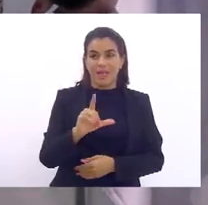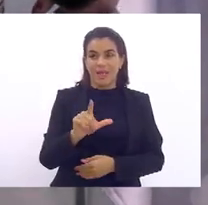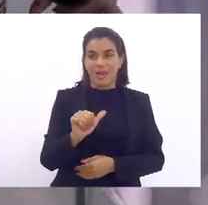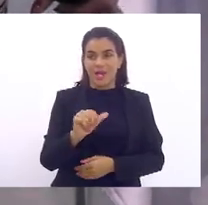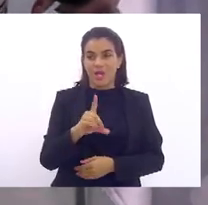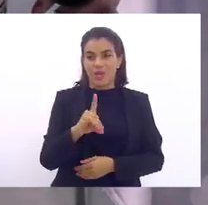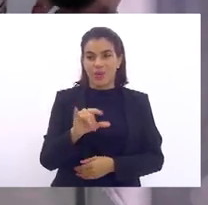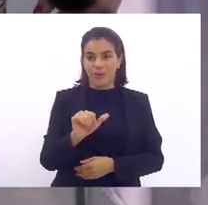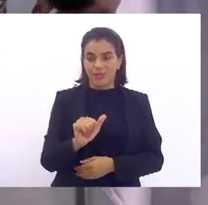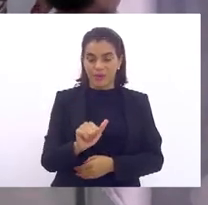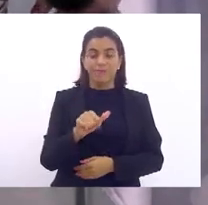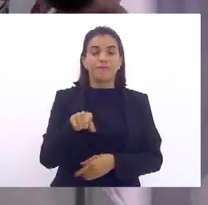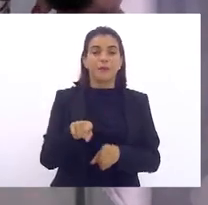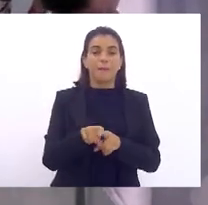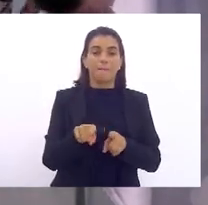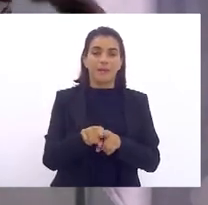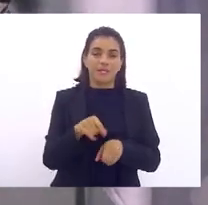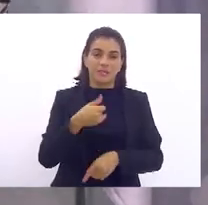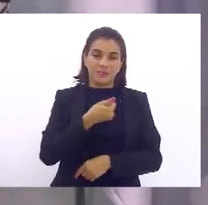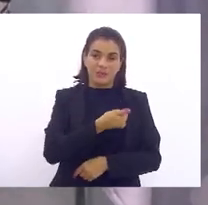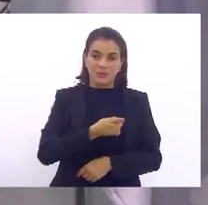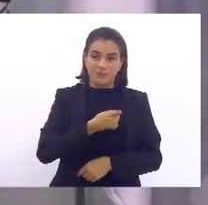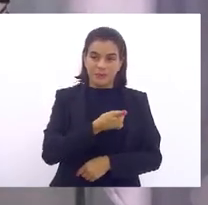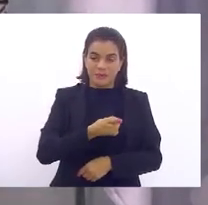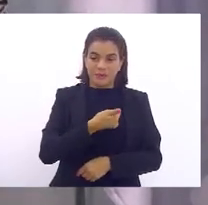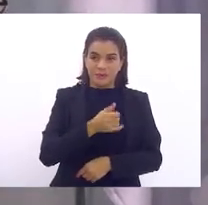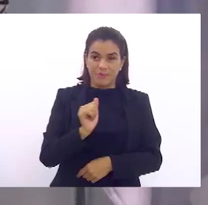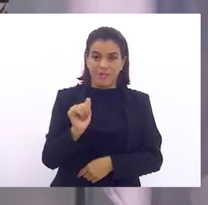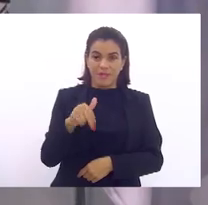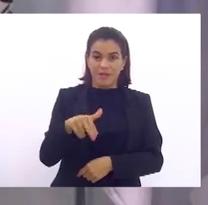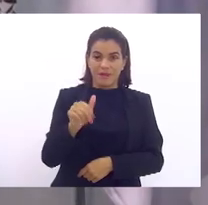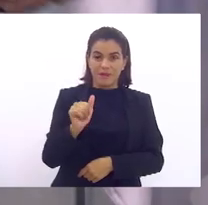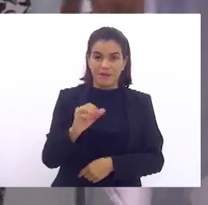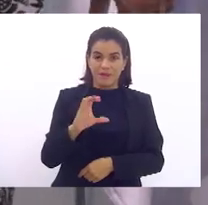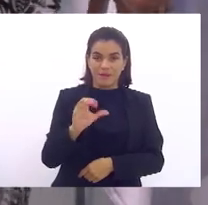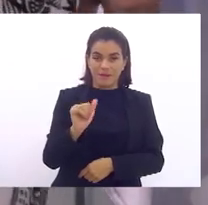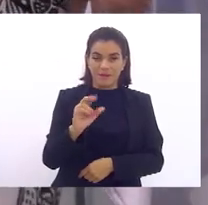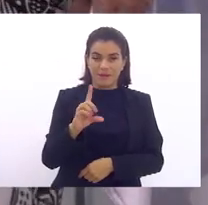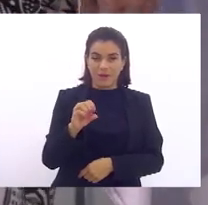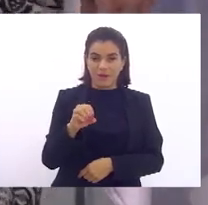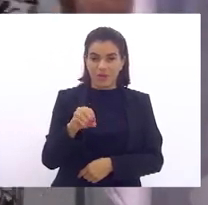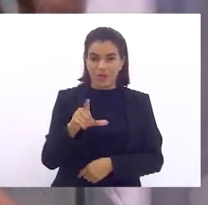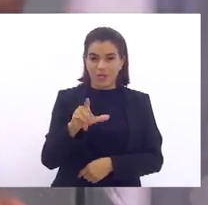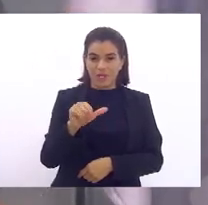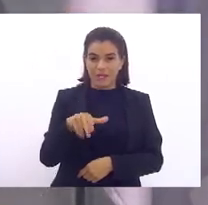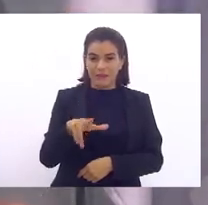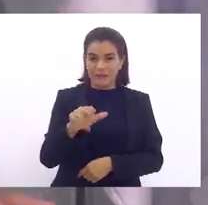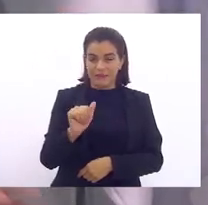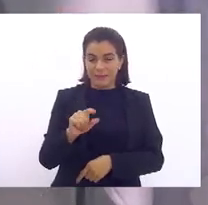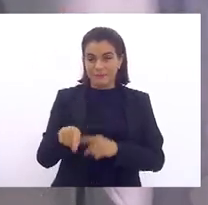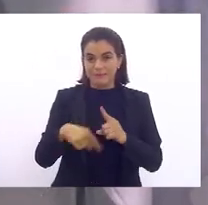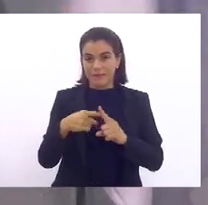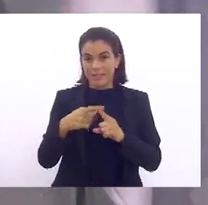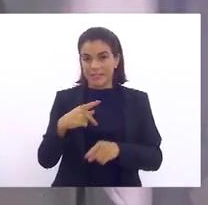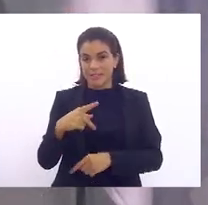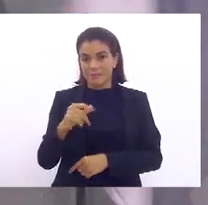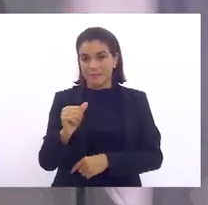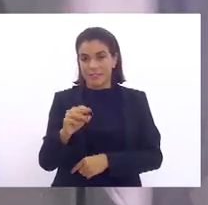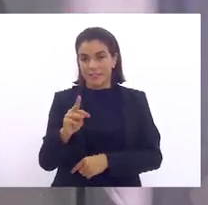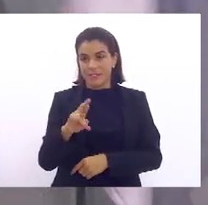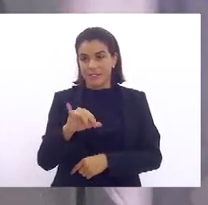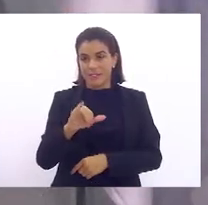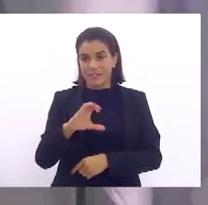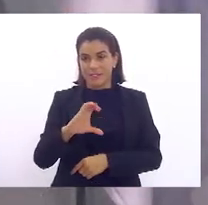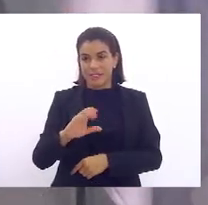Municipal de mulheres de São João de Miriti a Ana Carolina e patrique que são coordenadores do movimento doos atingidos